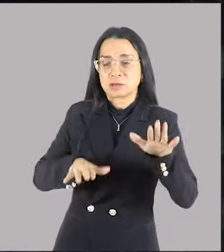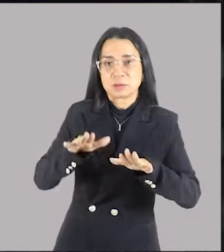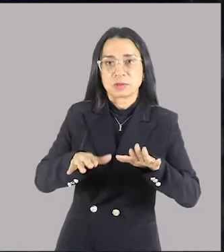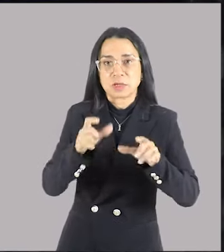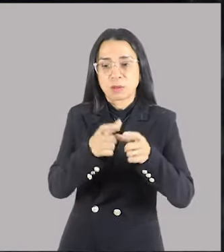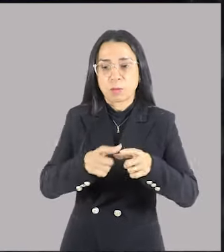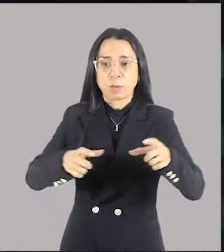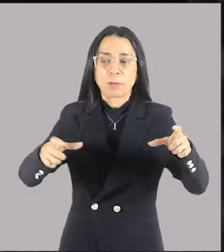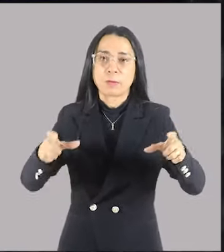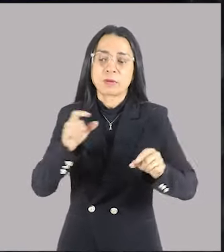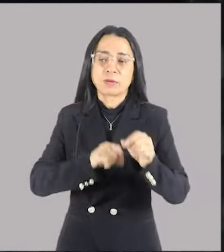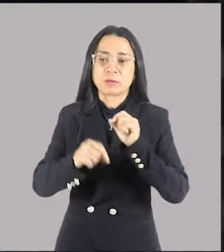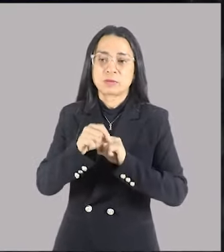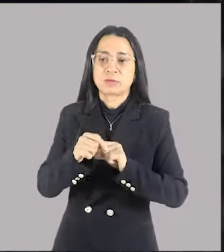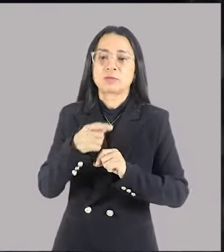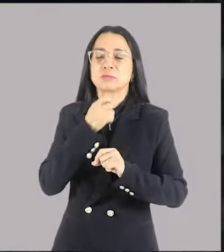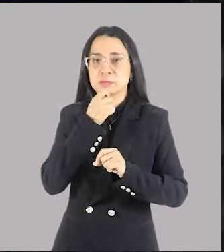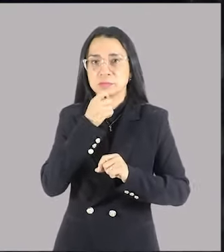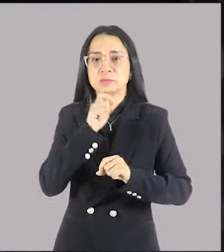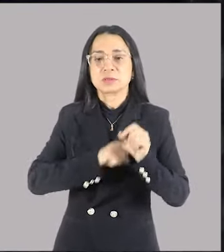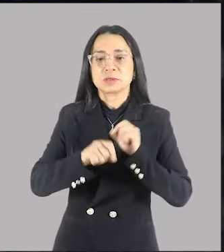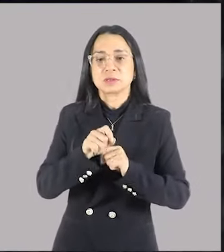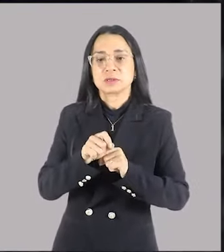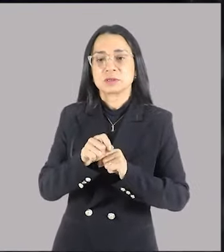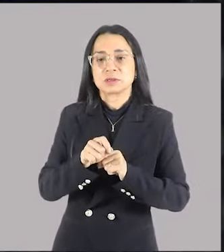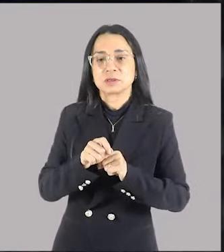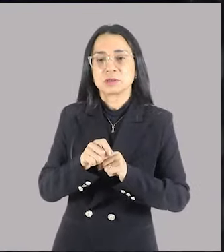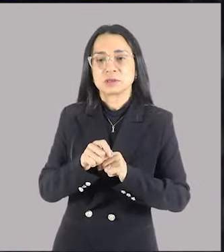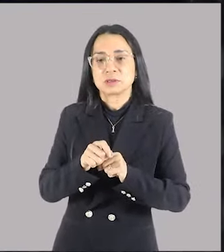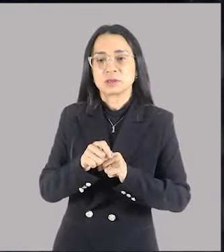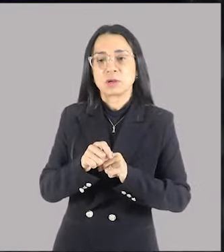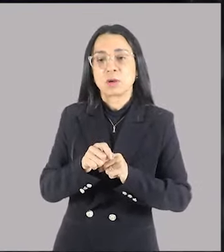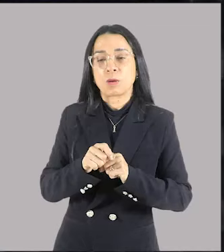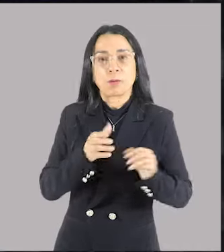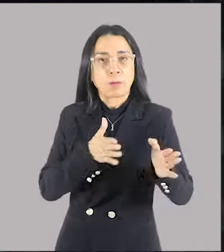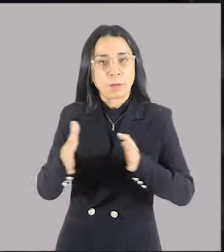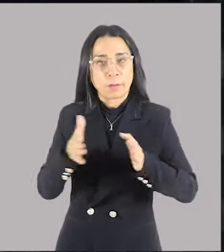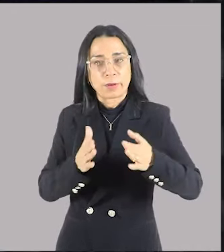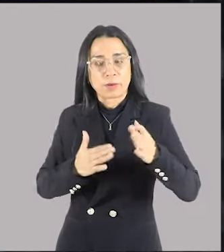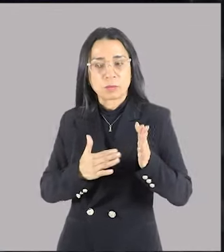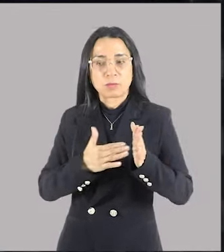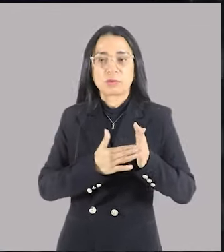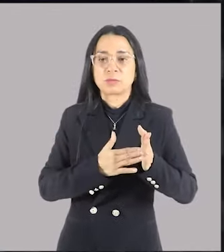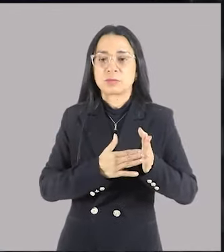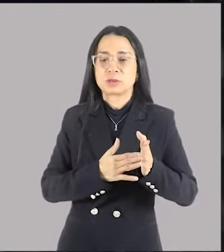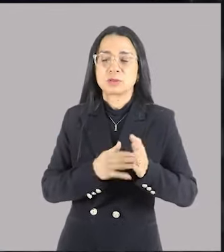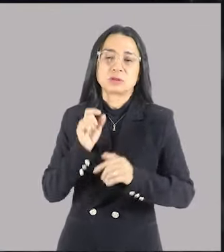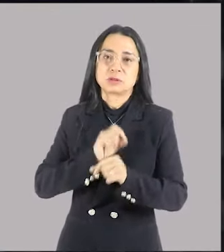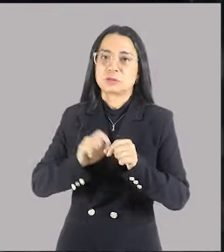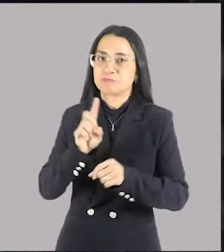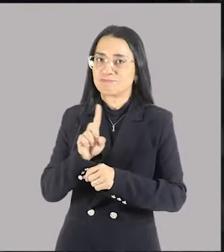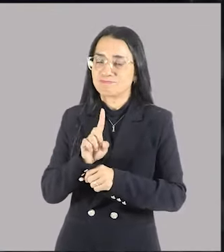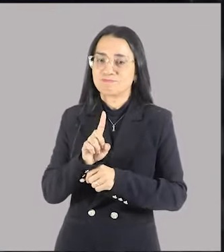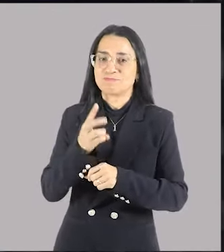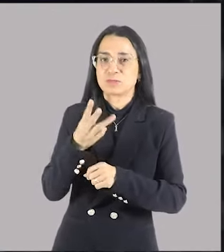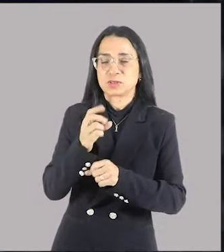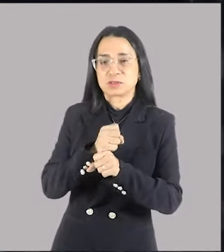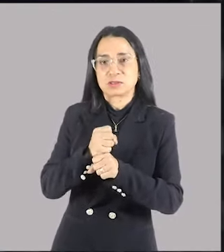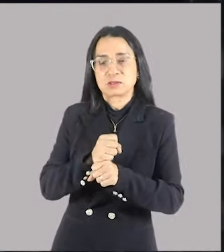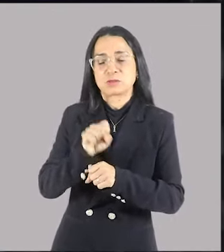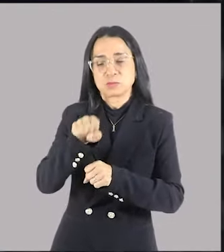maior estabilidade ainda sim não o estágio probatório não é de 3 anos e sim de 2 anos